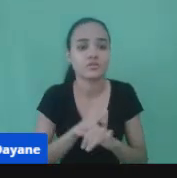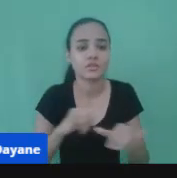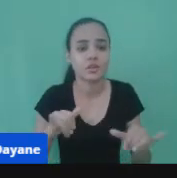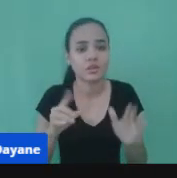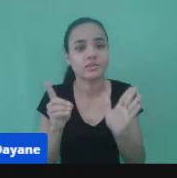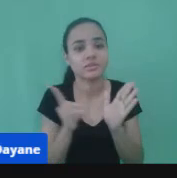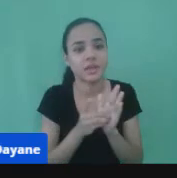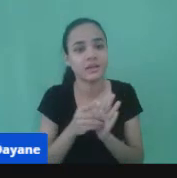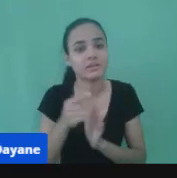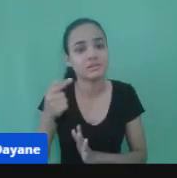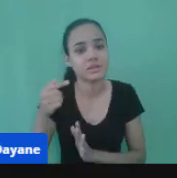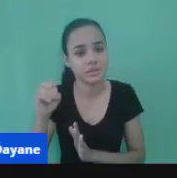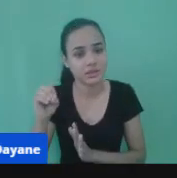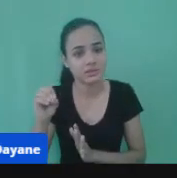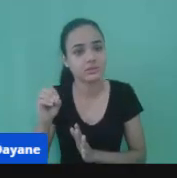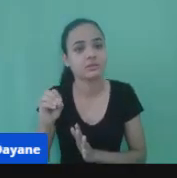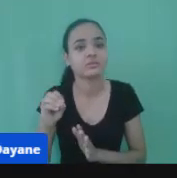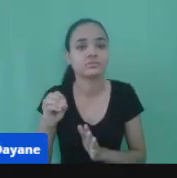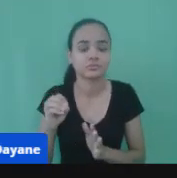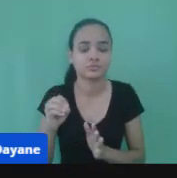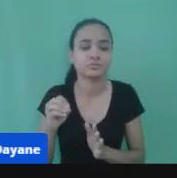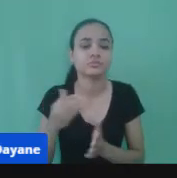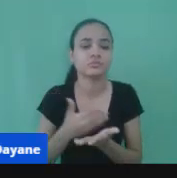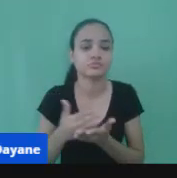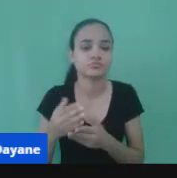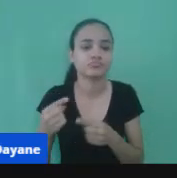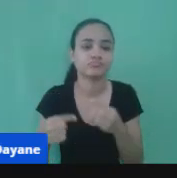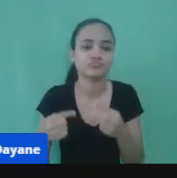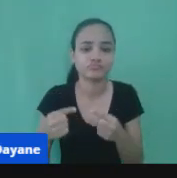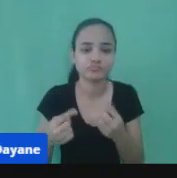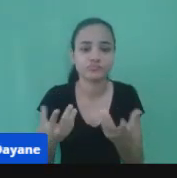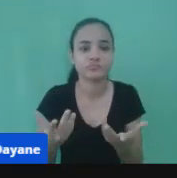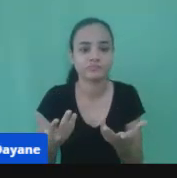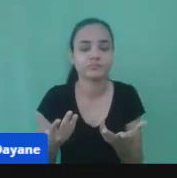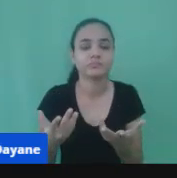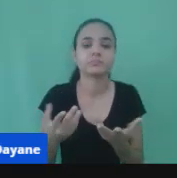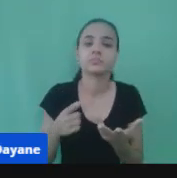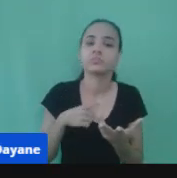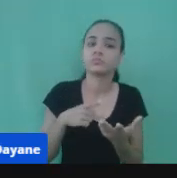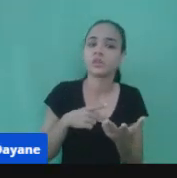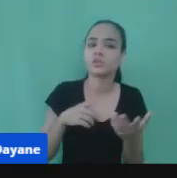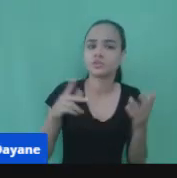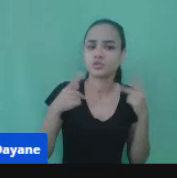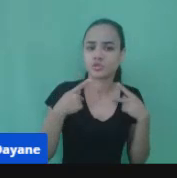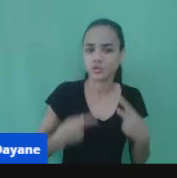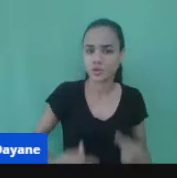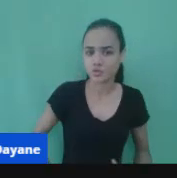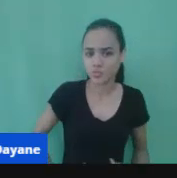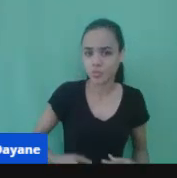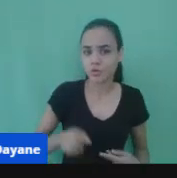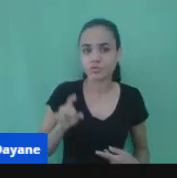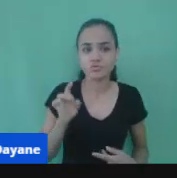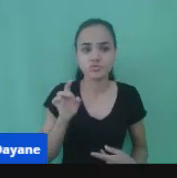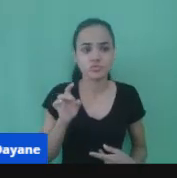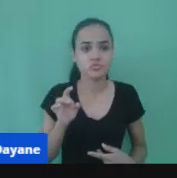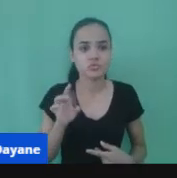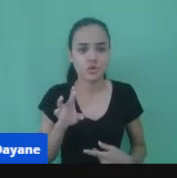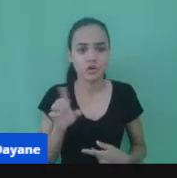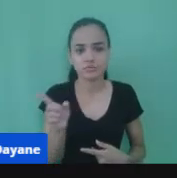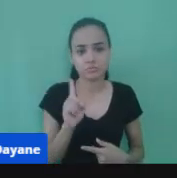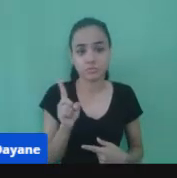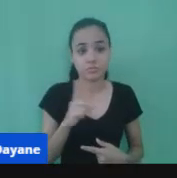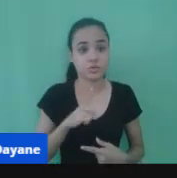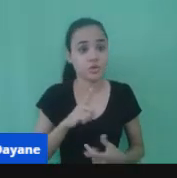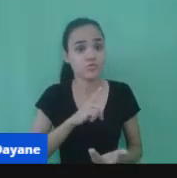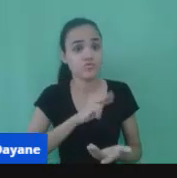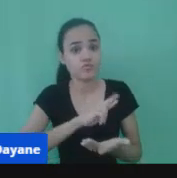esse ambiente que a gente habita, vive, né? Não tem só o humano, tem outros seres vivos também. E aí a necessidade de trazer, né, o